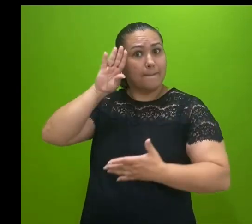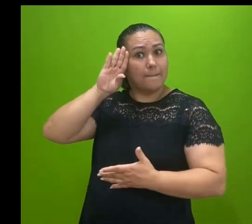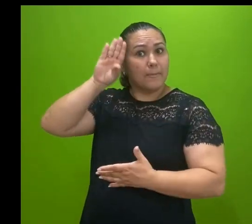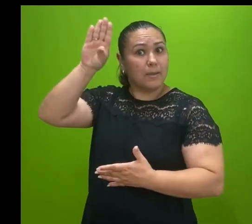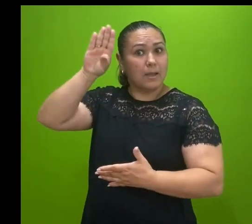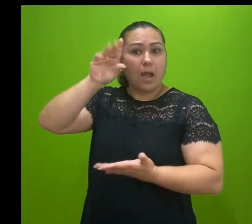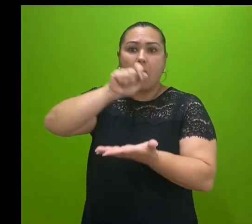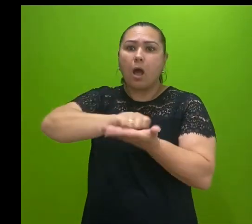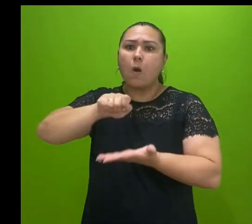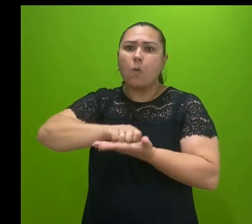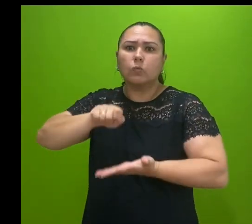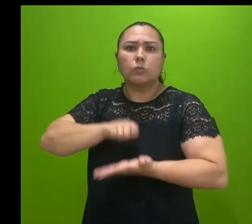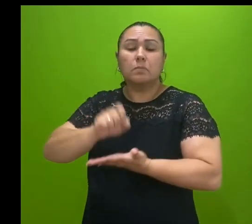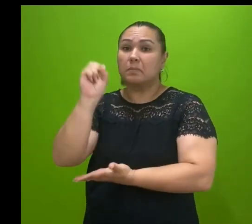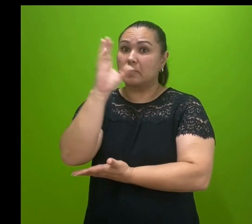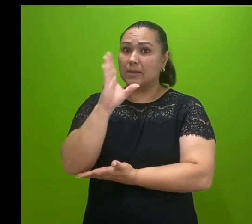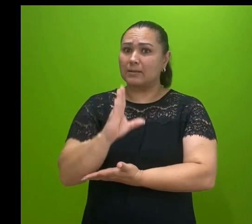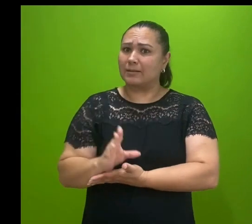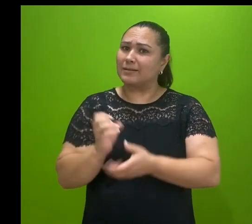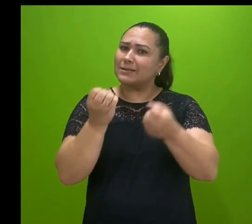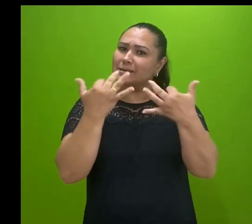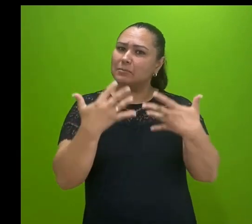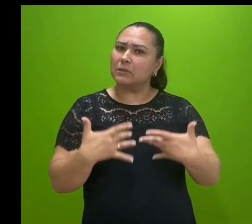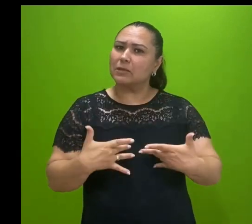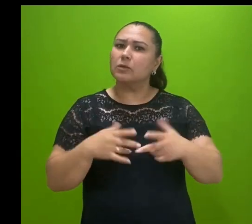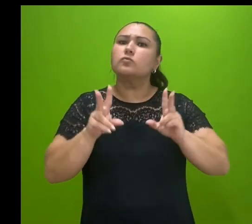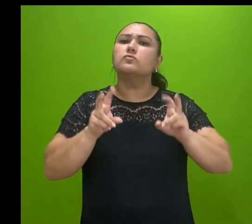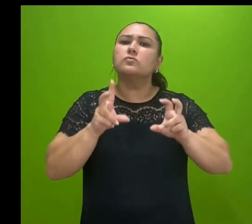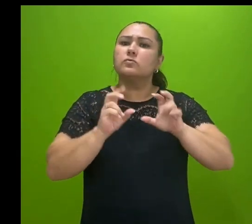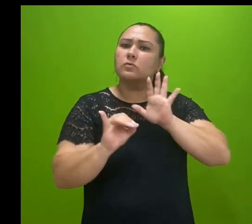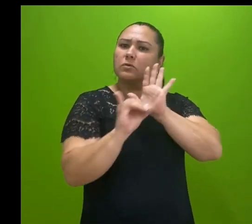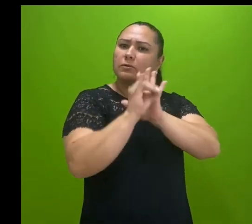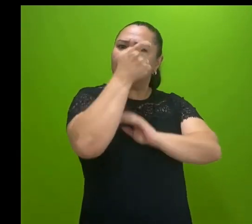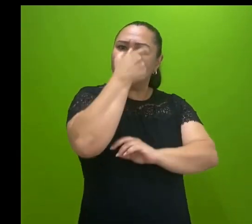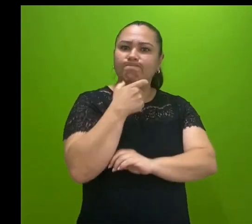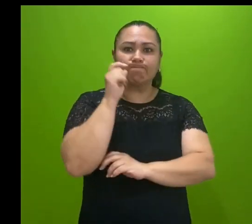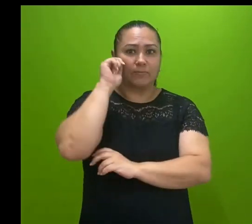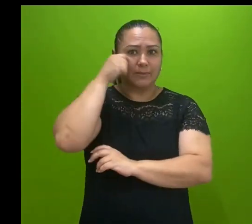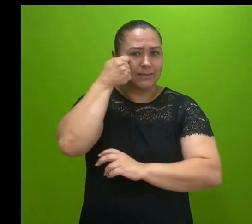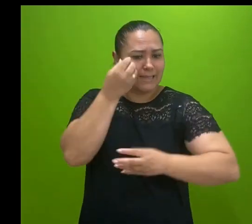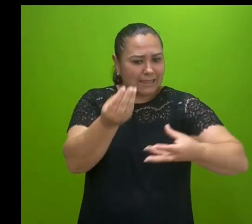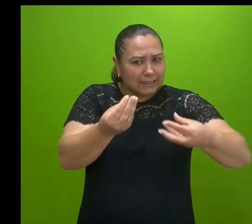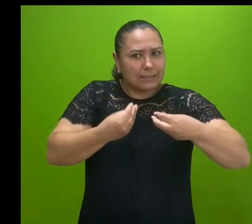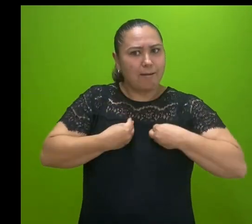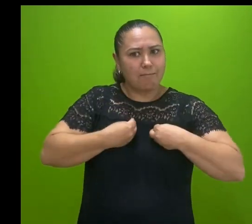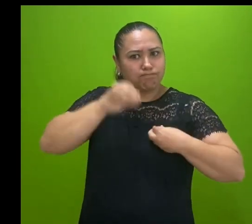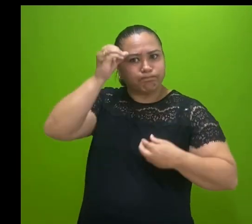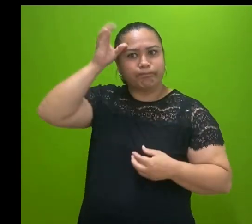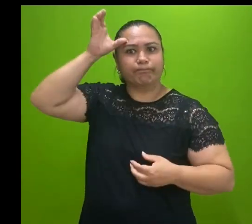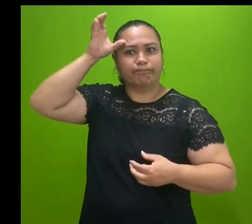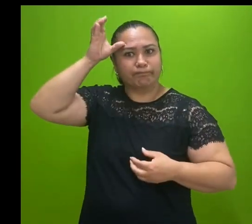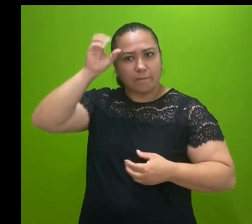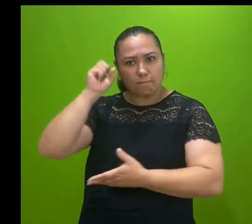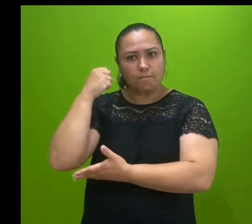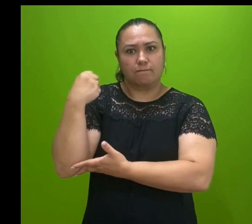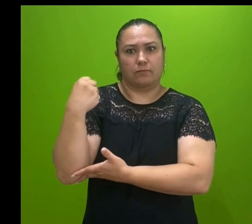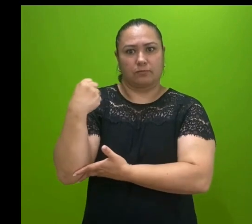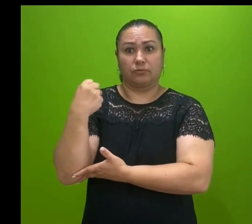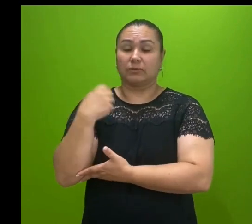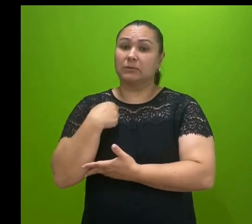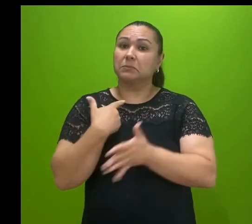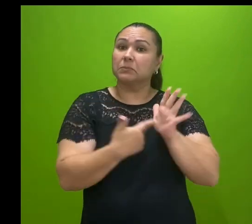autores brasileiros que nos falam sobre a nossa identidade negra, nos fortalecem